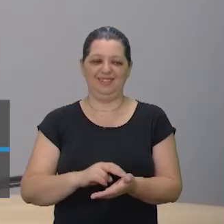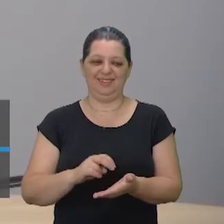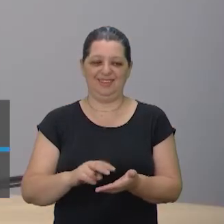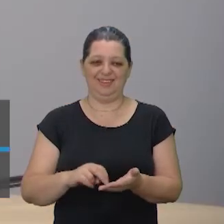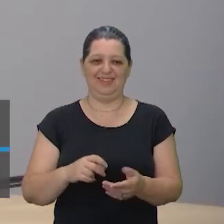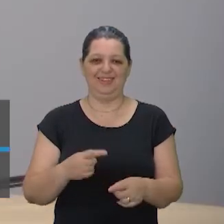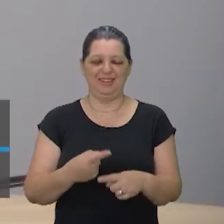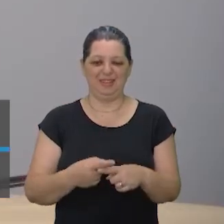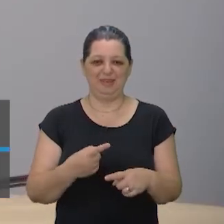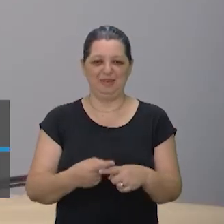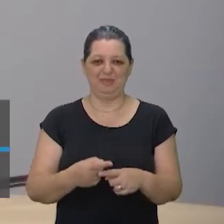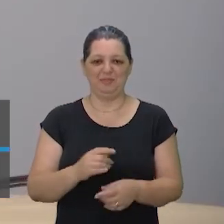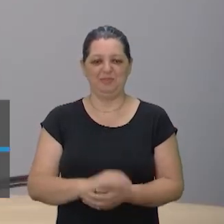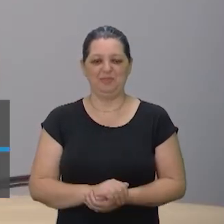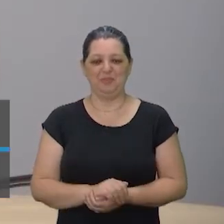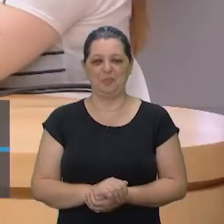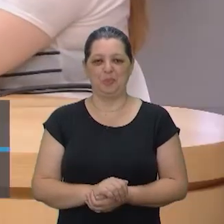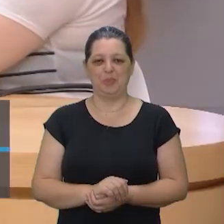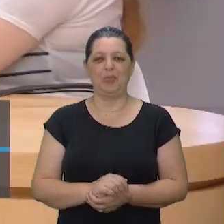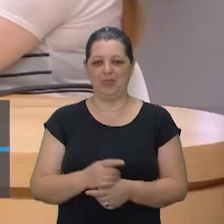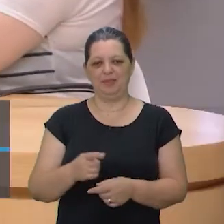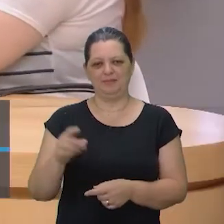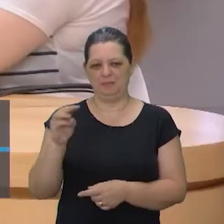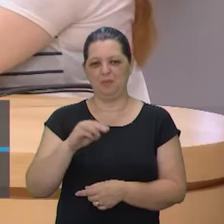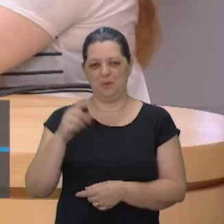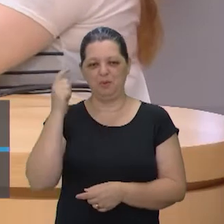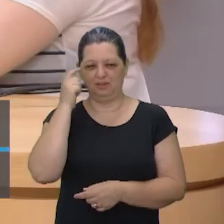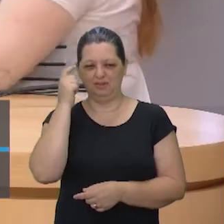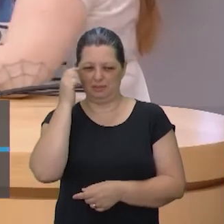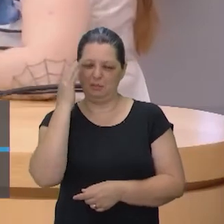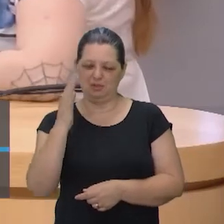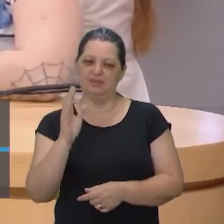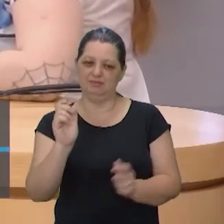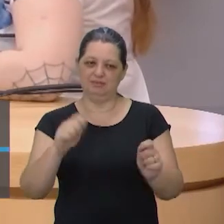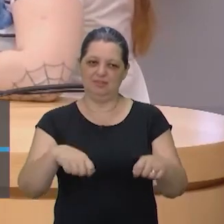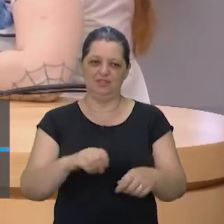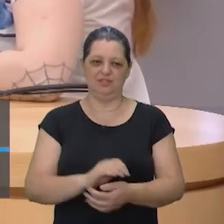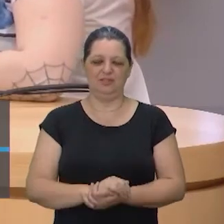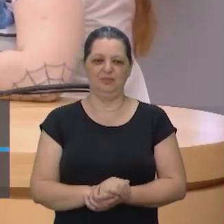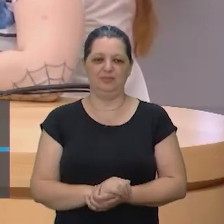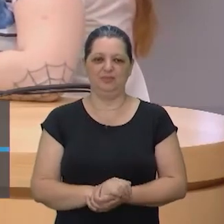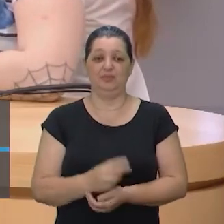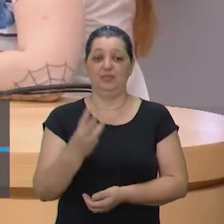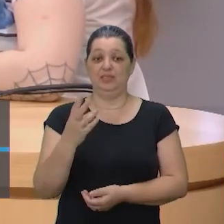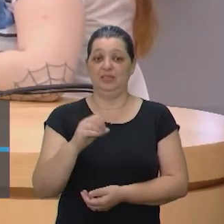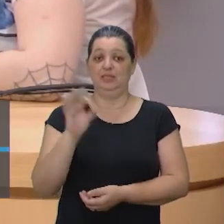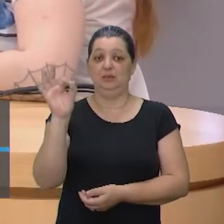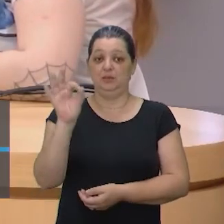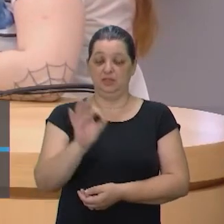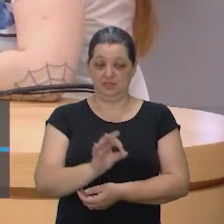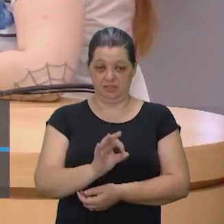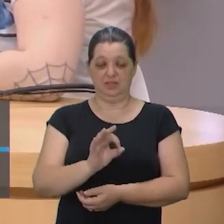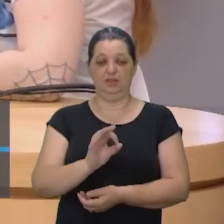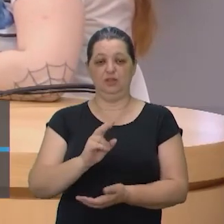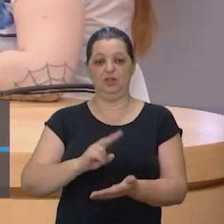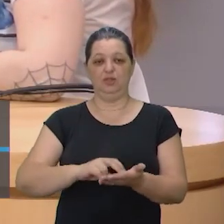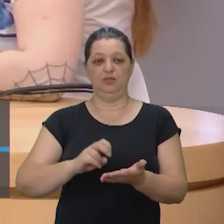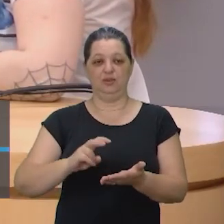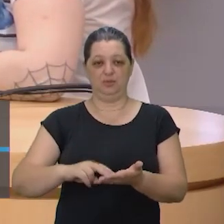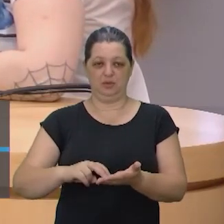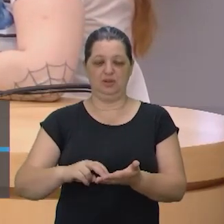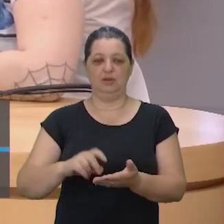de entender. Mas no momento cabeção pode. Pode. No momento cabeção pode. 30% do léxico, do vocabulário,